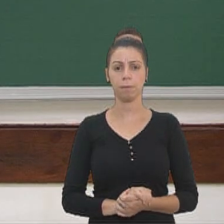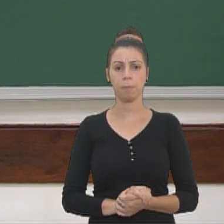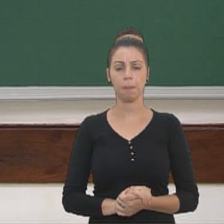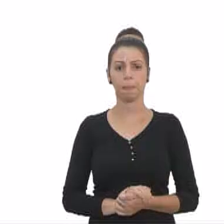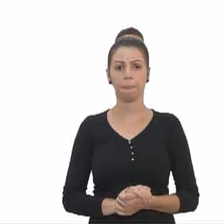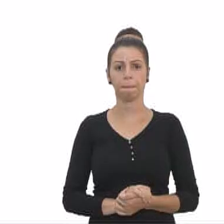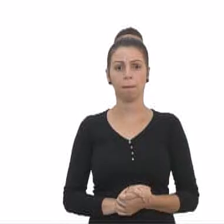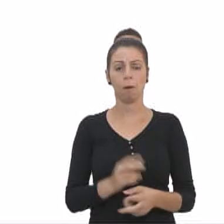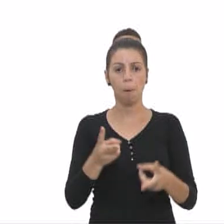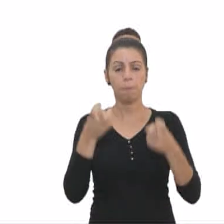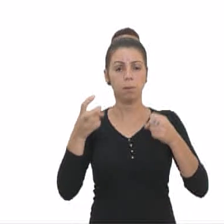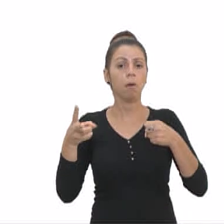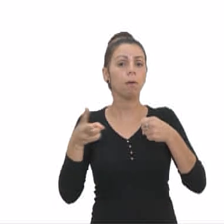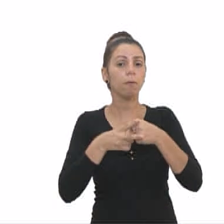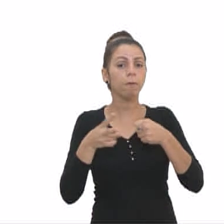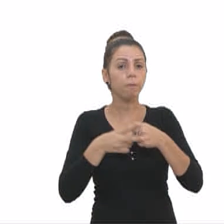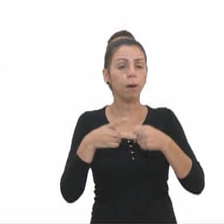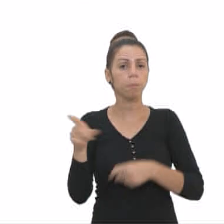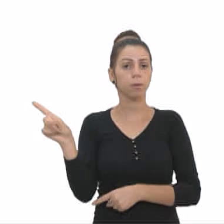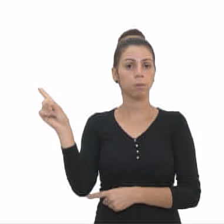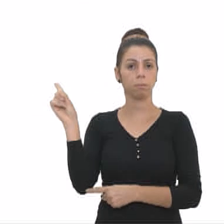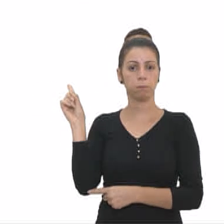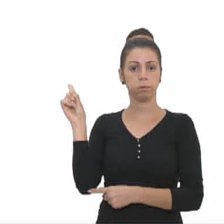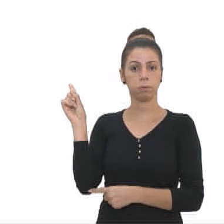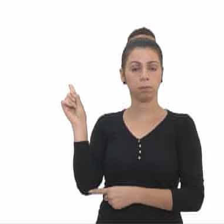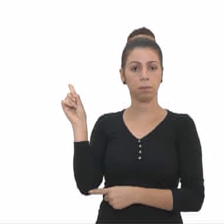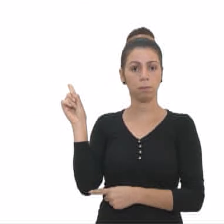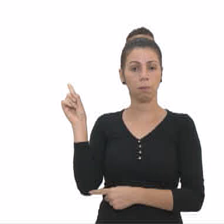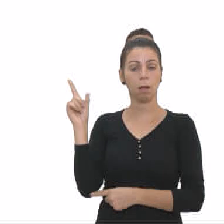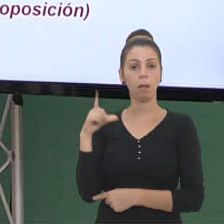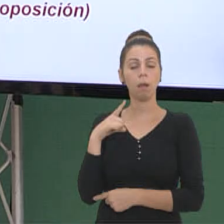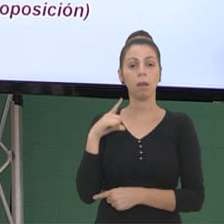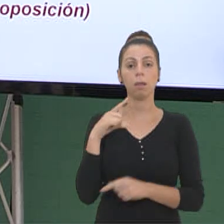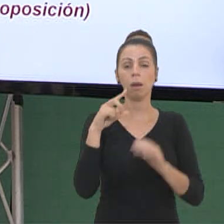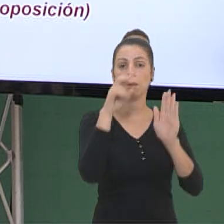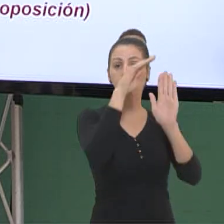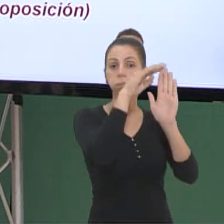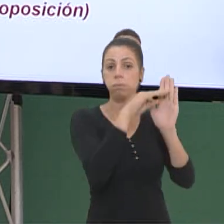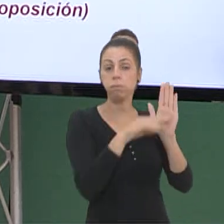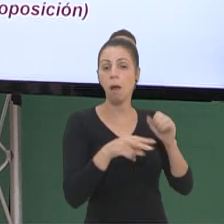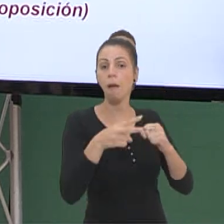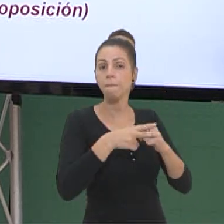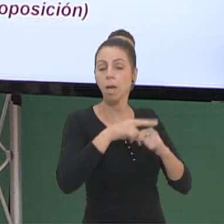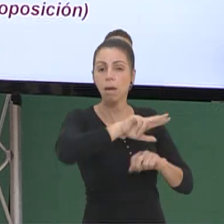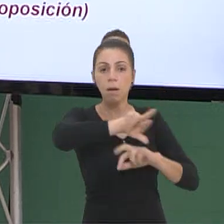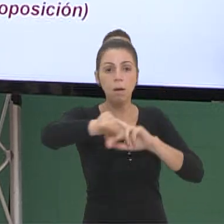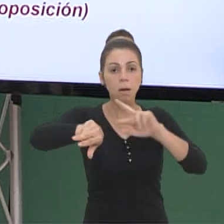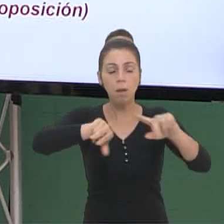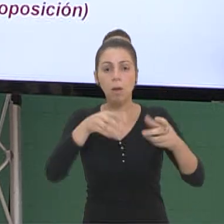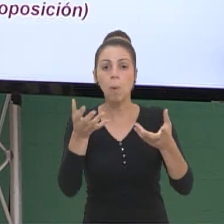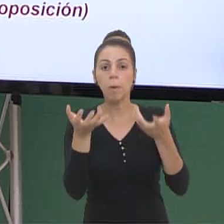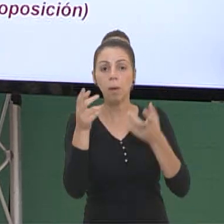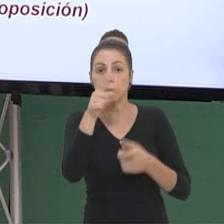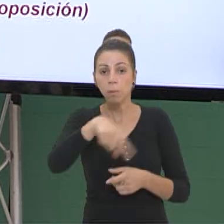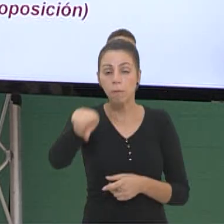Observa os verbos del cómic. Existe uma série de verbos aqui e eu quero que vocês